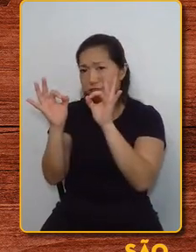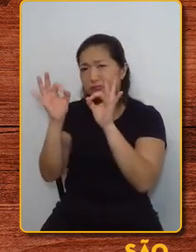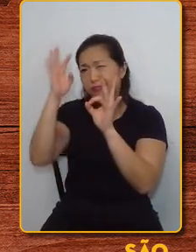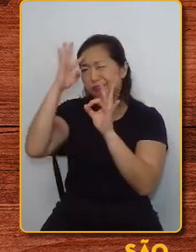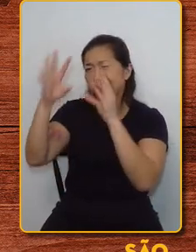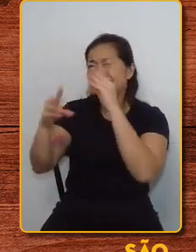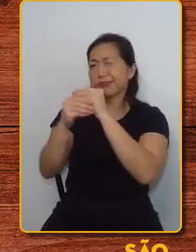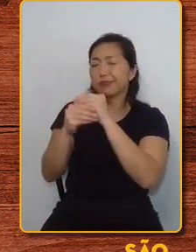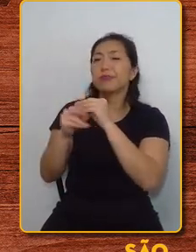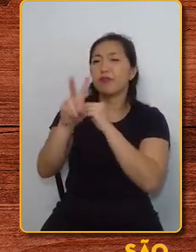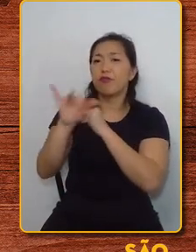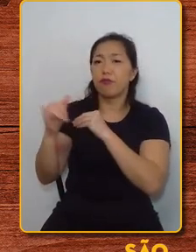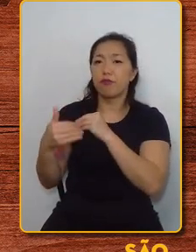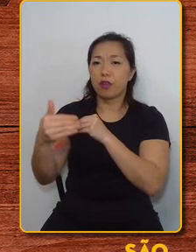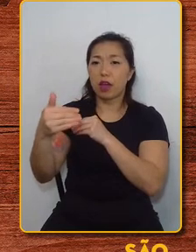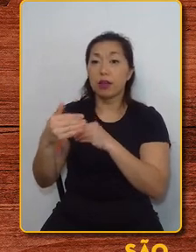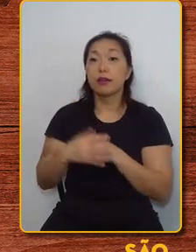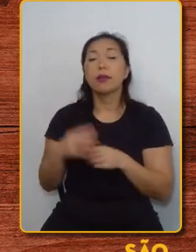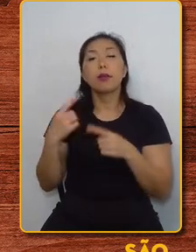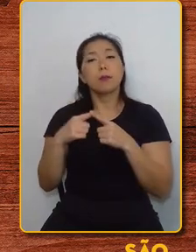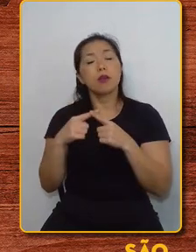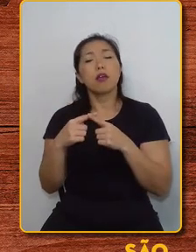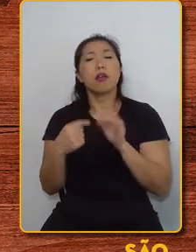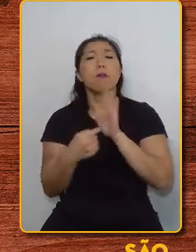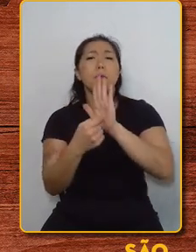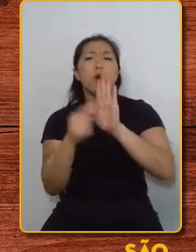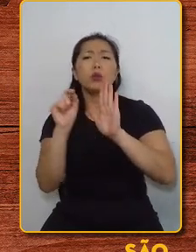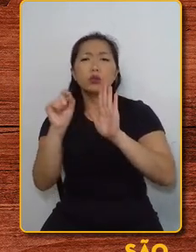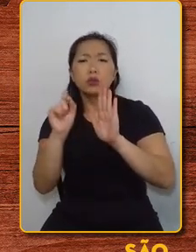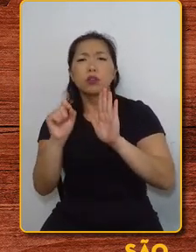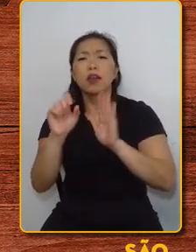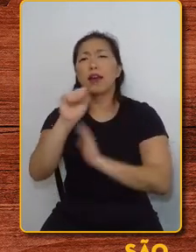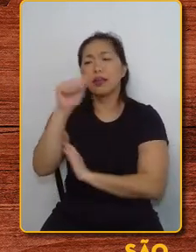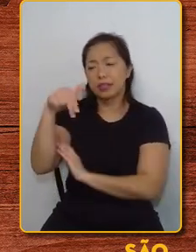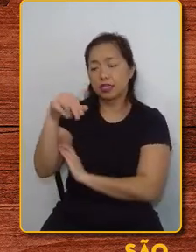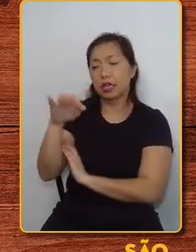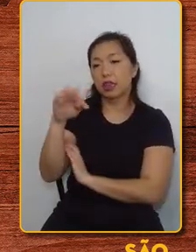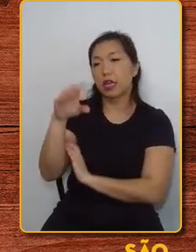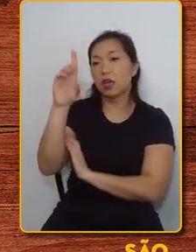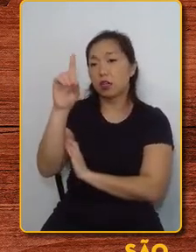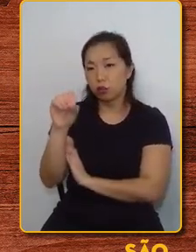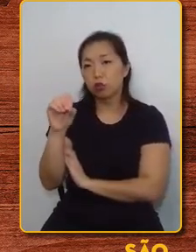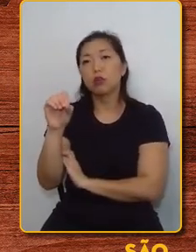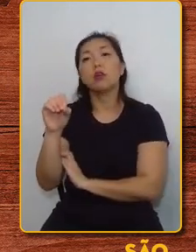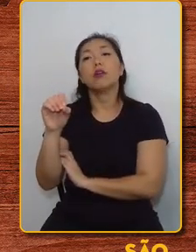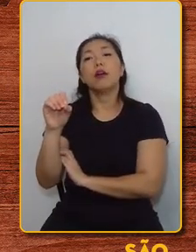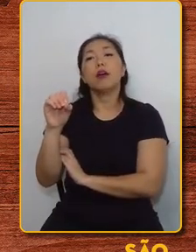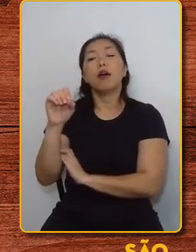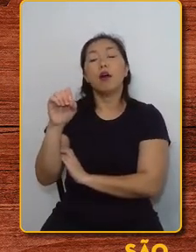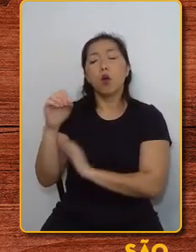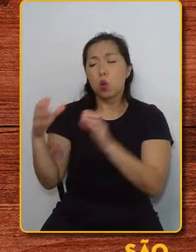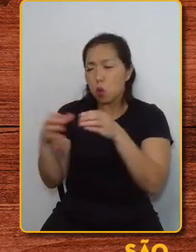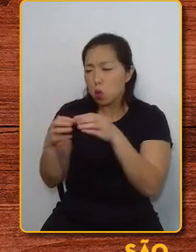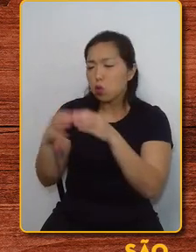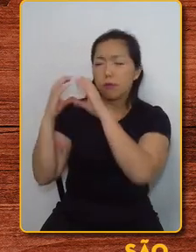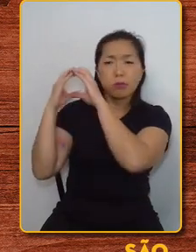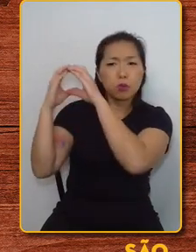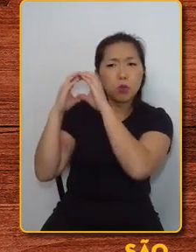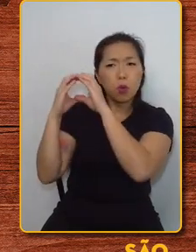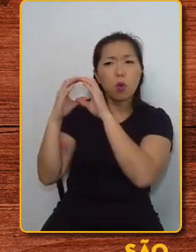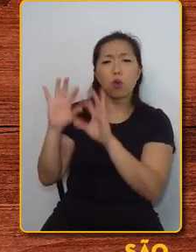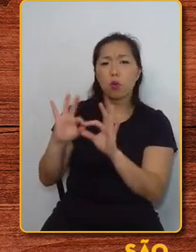ele passa por assentado, passa por quebradeira de coco, passa pela agricultura familiar tradicional. Então, sem aquela explicação